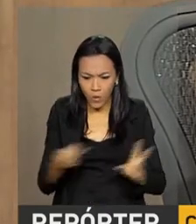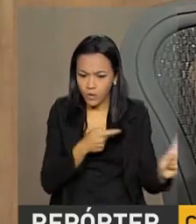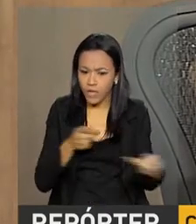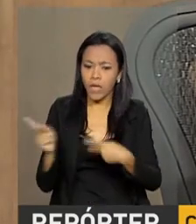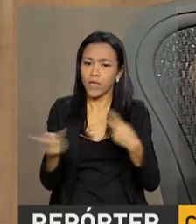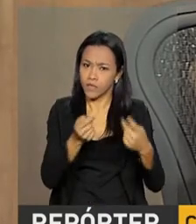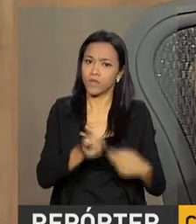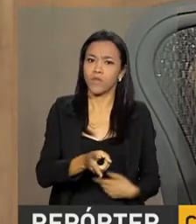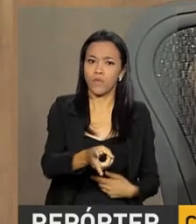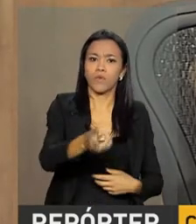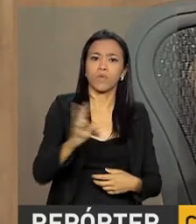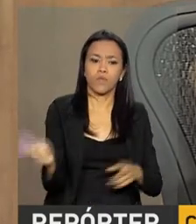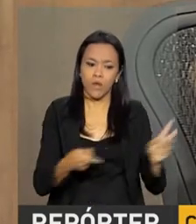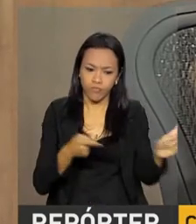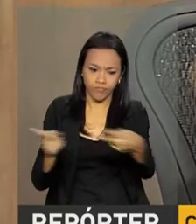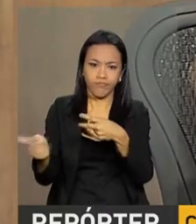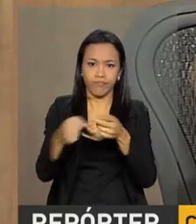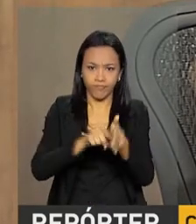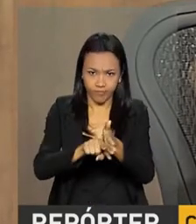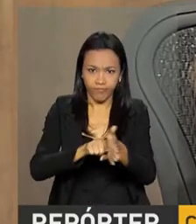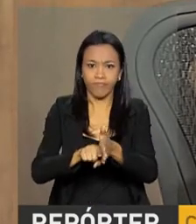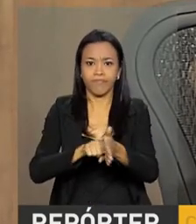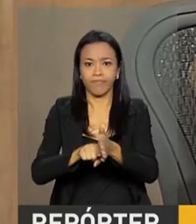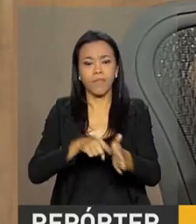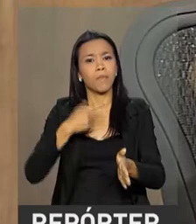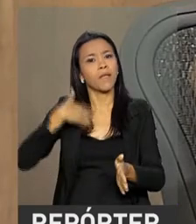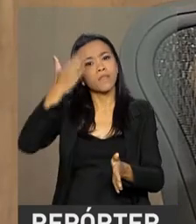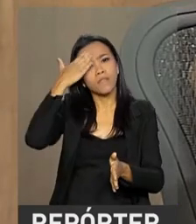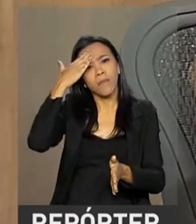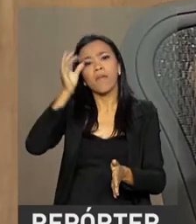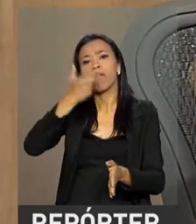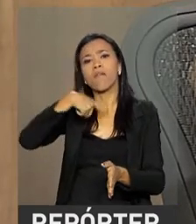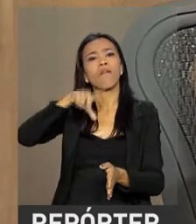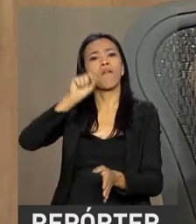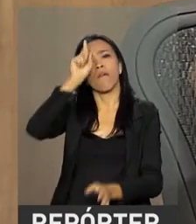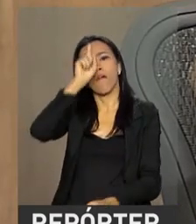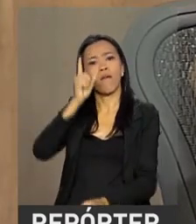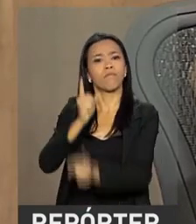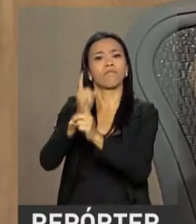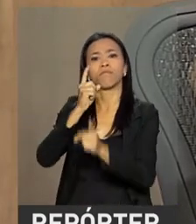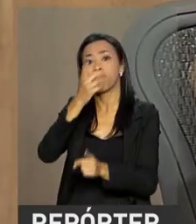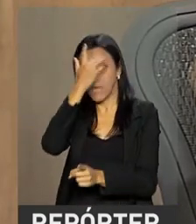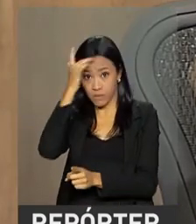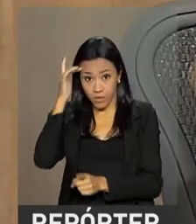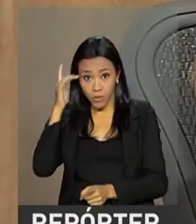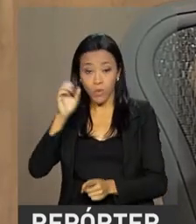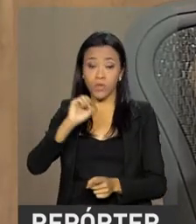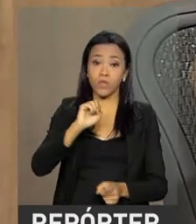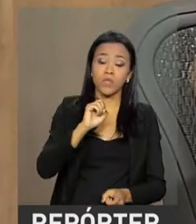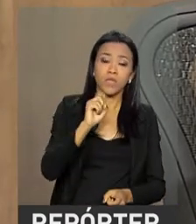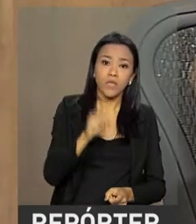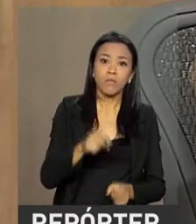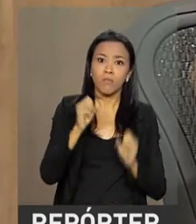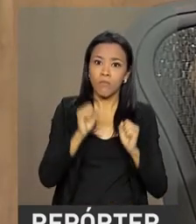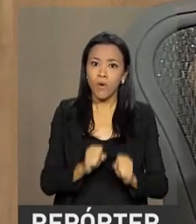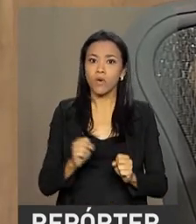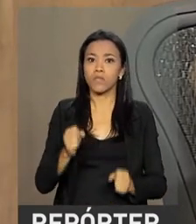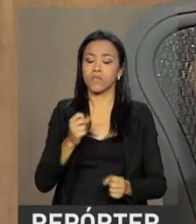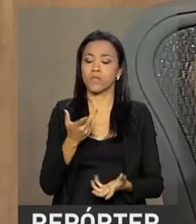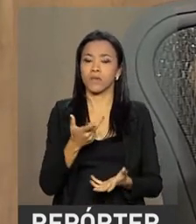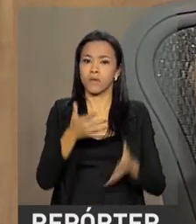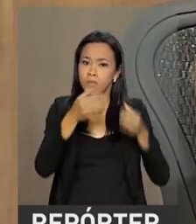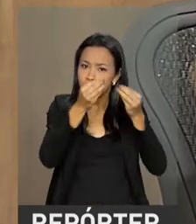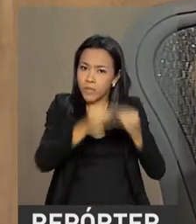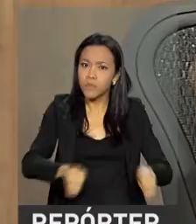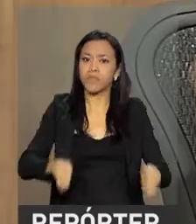continuarão acontecendo para identificar pessoas ou procedimentos que possam comprometer o sigilo ou a